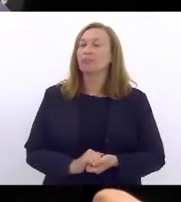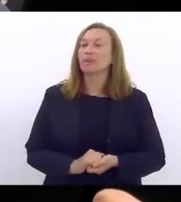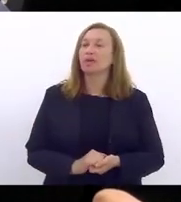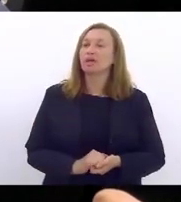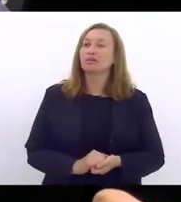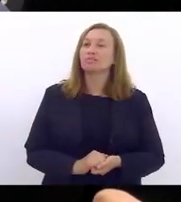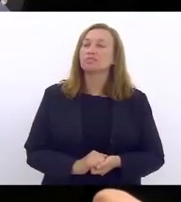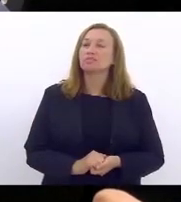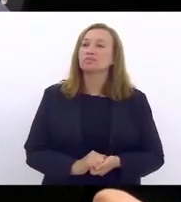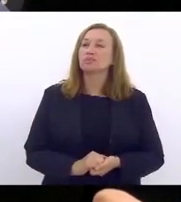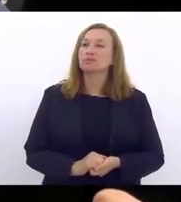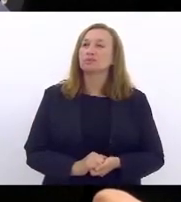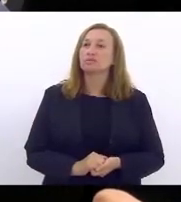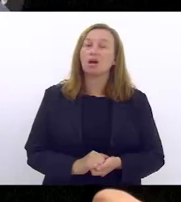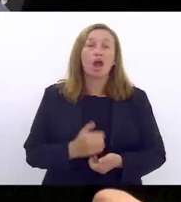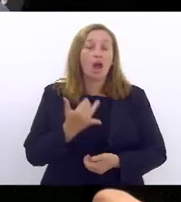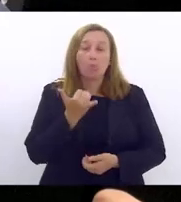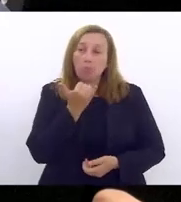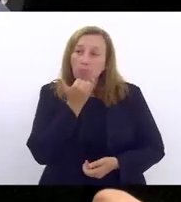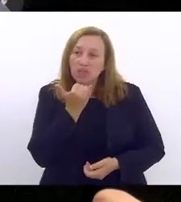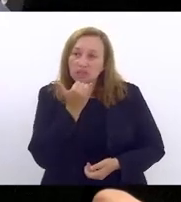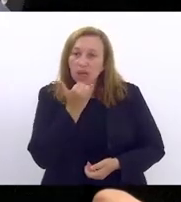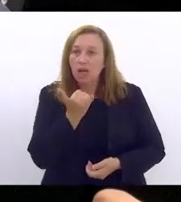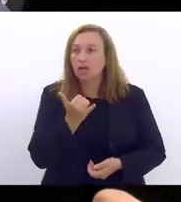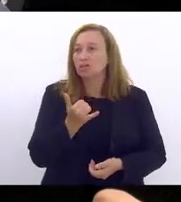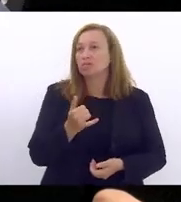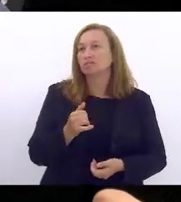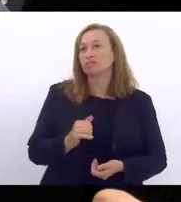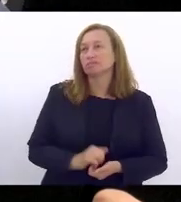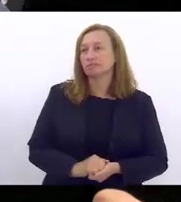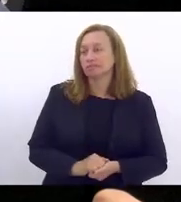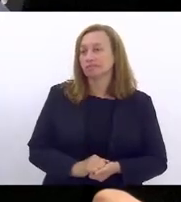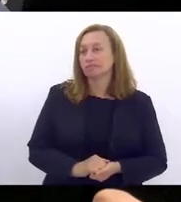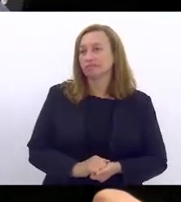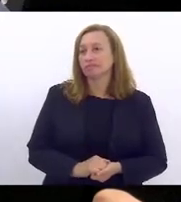gestantes... Perdão. Estou tentando.